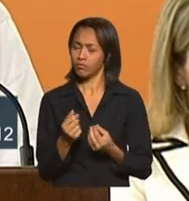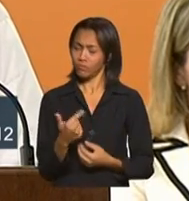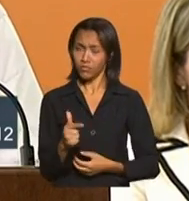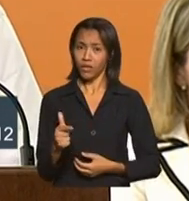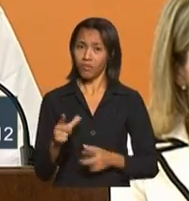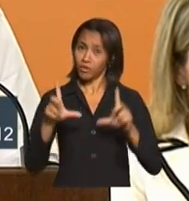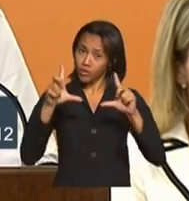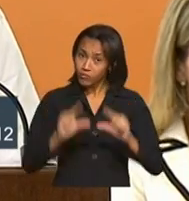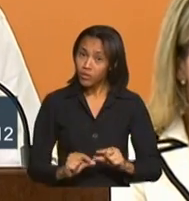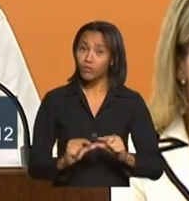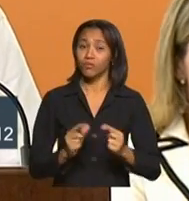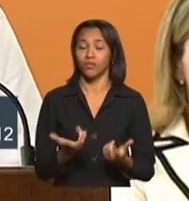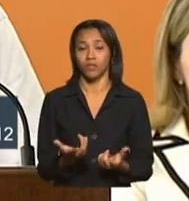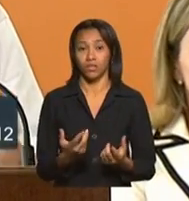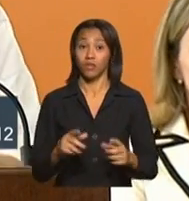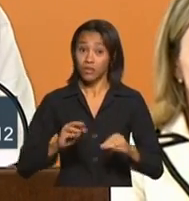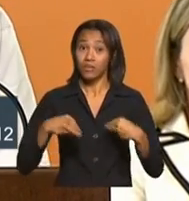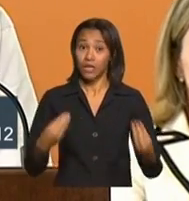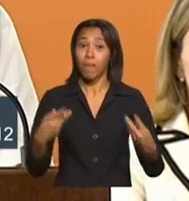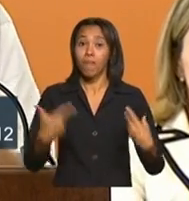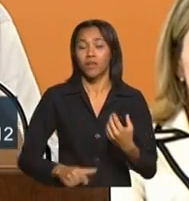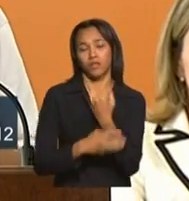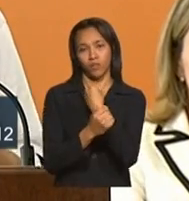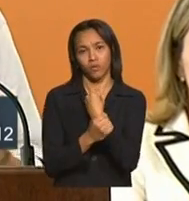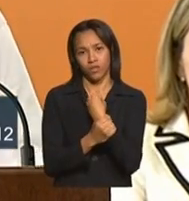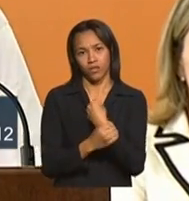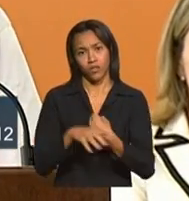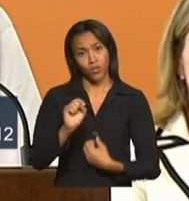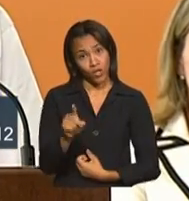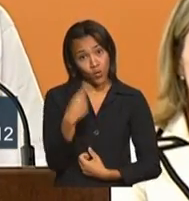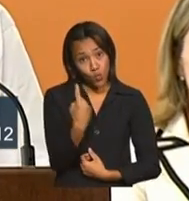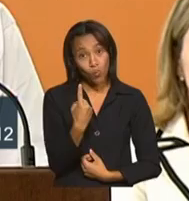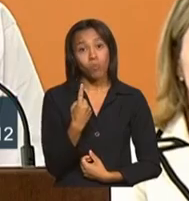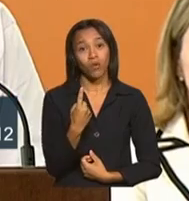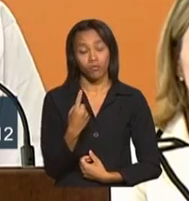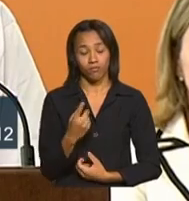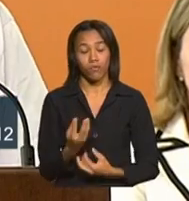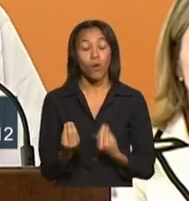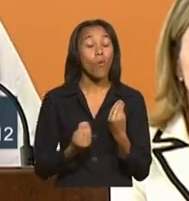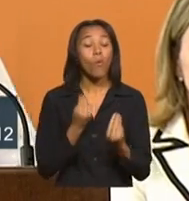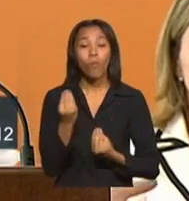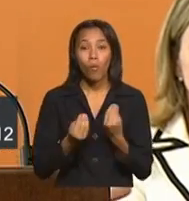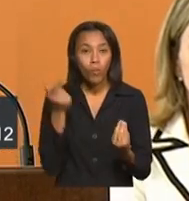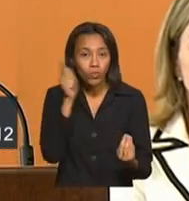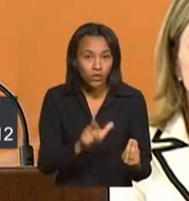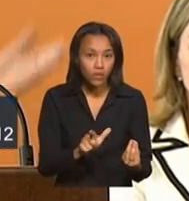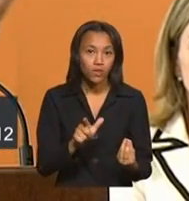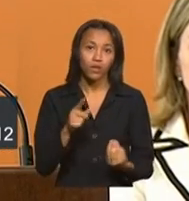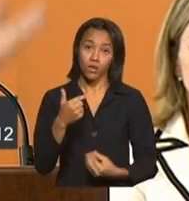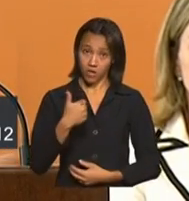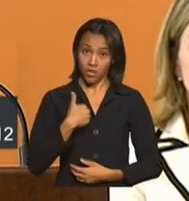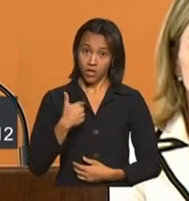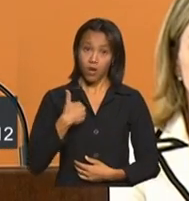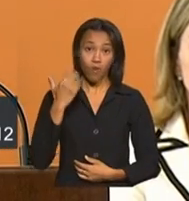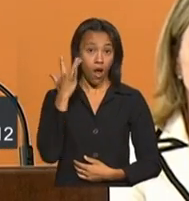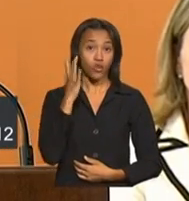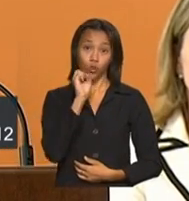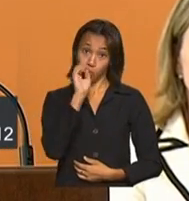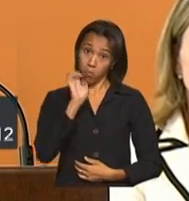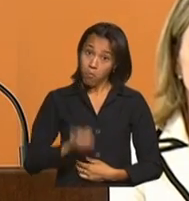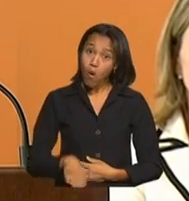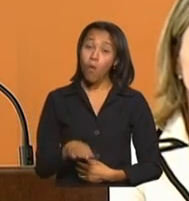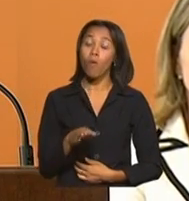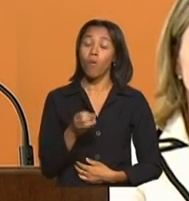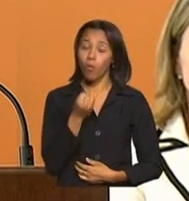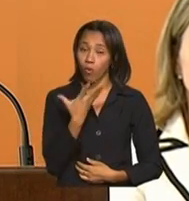de vez a segurança. Só há uma receita. Eu considero muito boa a propaganda,